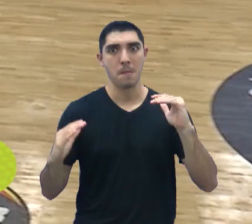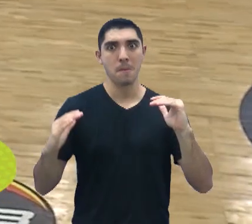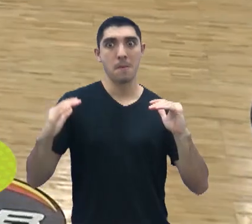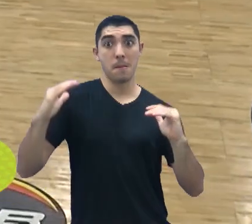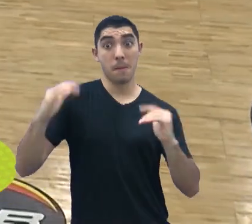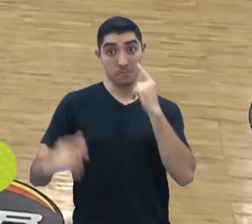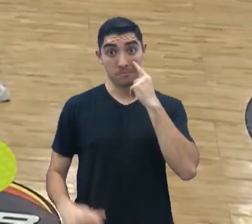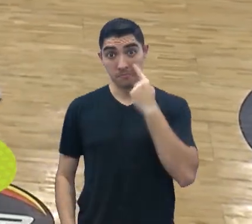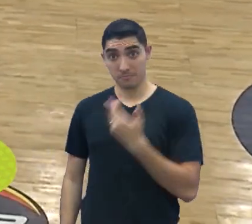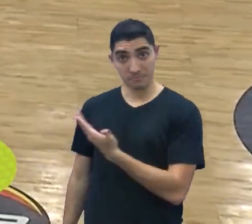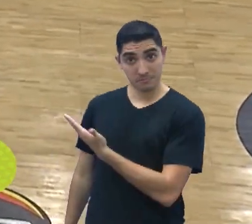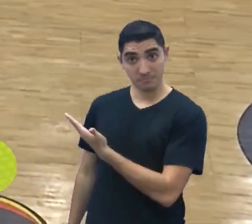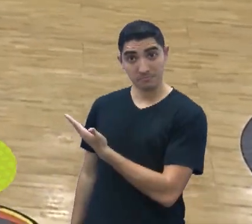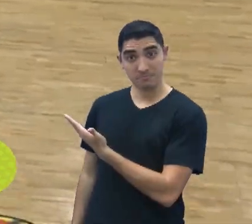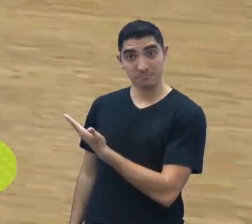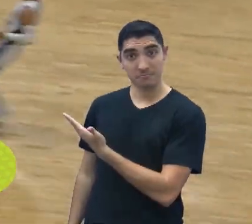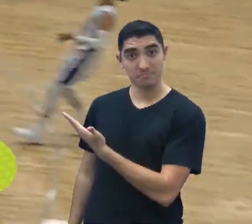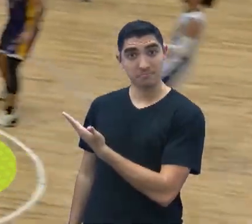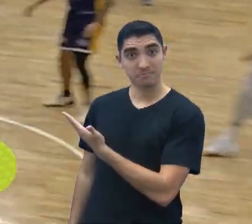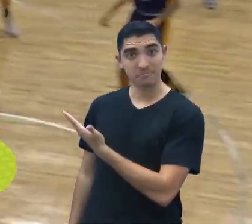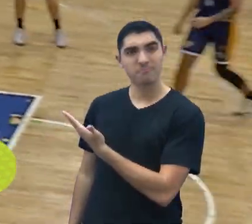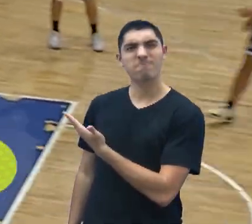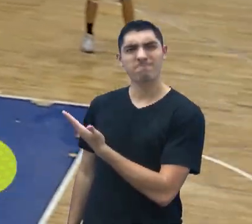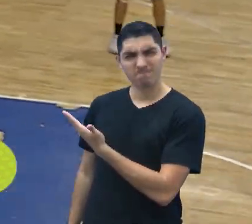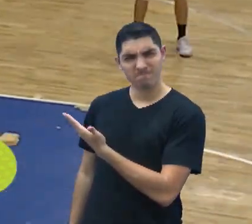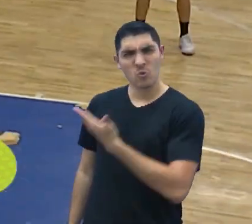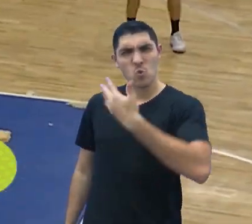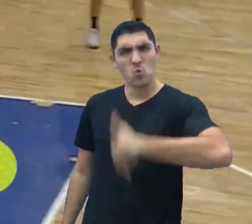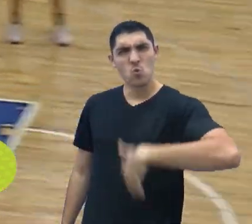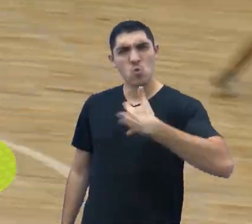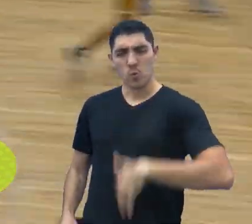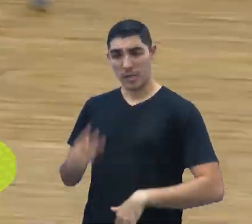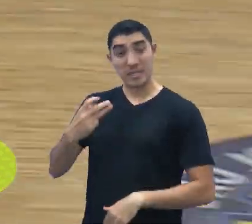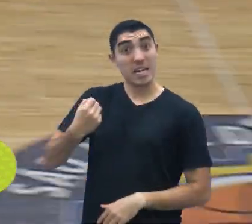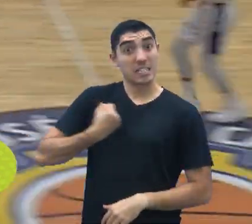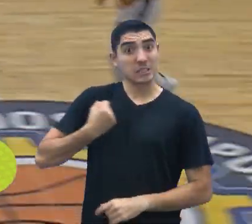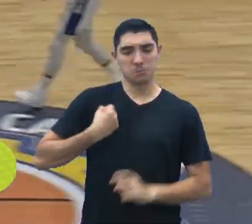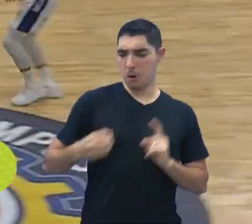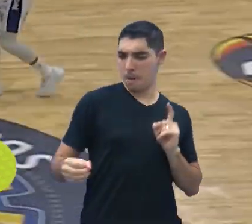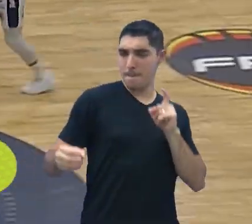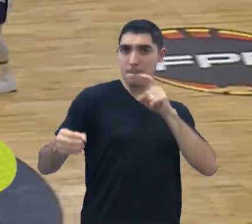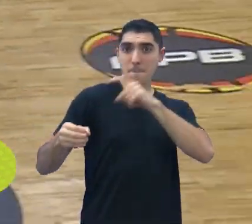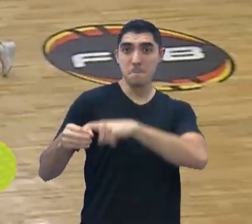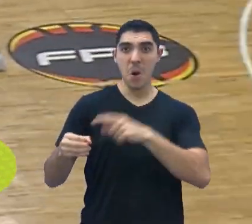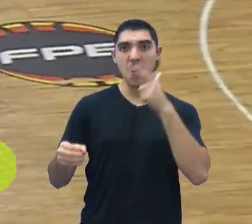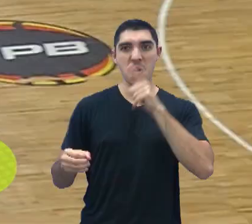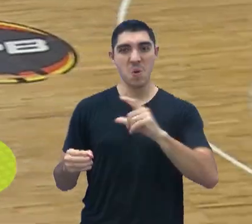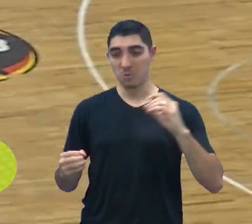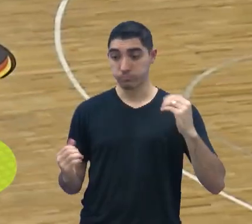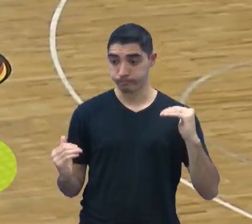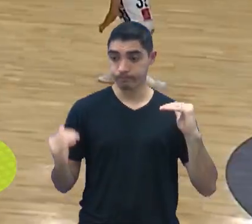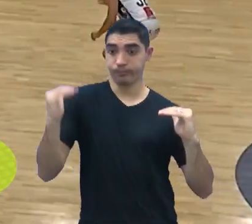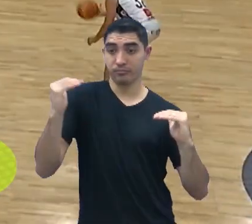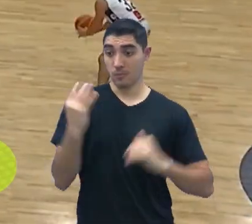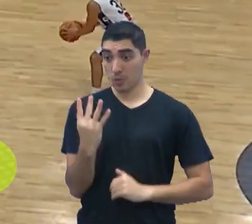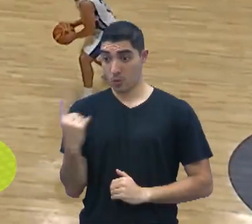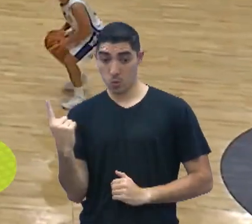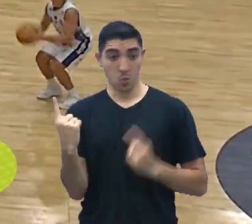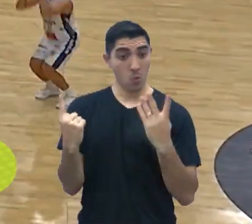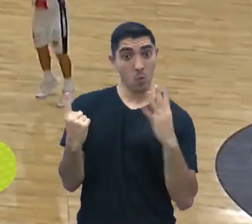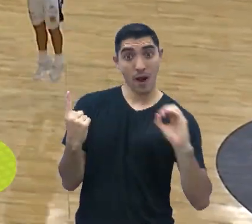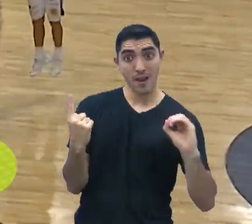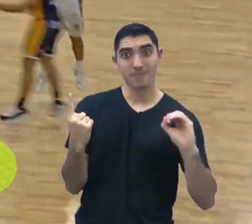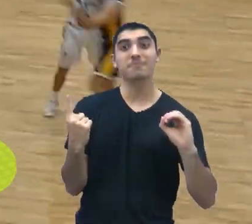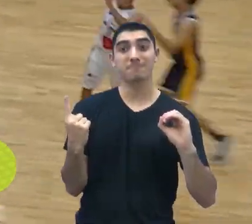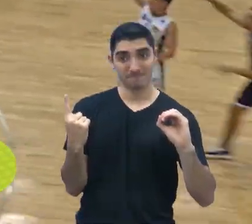Diel incendiou o ginásio com essa bola tripla que colocou a Águia na frente, 41-40. O